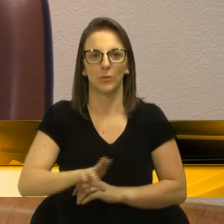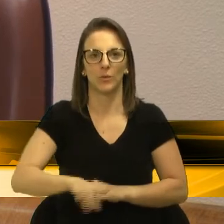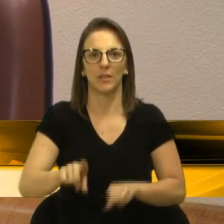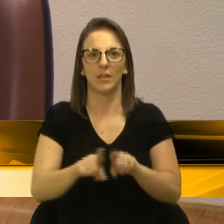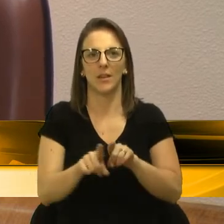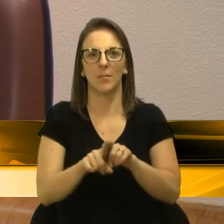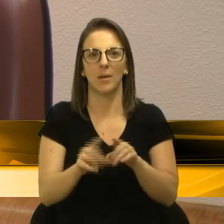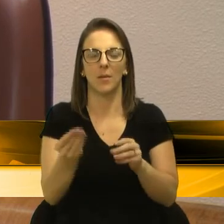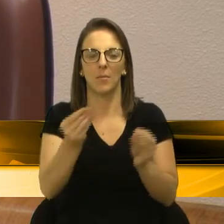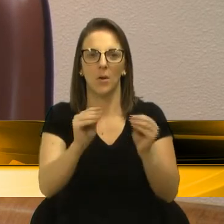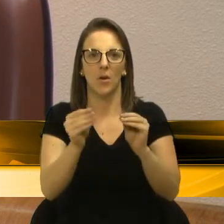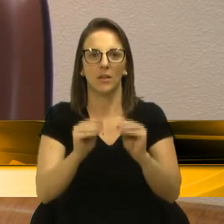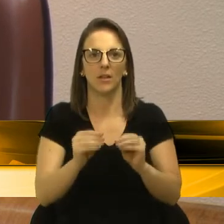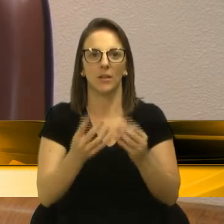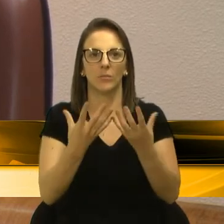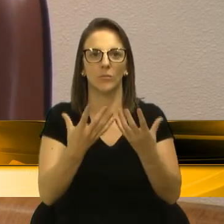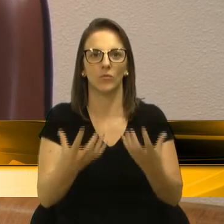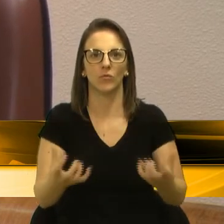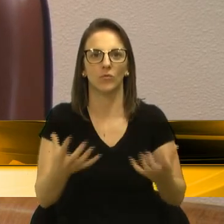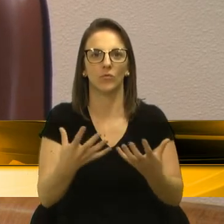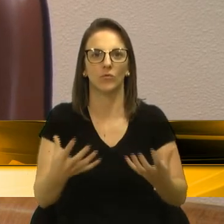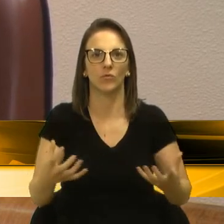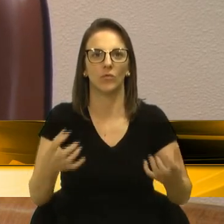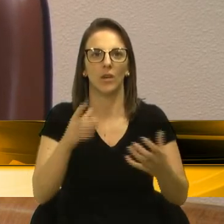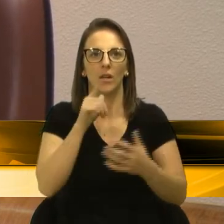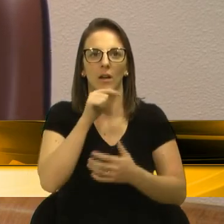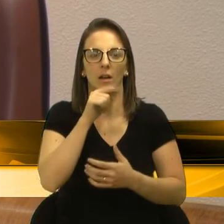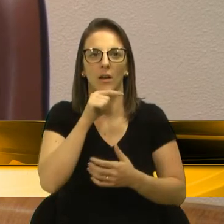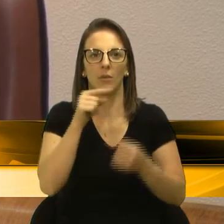de drenagem compatível com as características morfológicas.